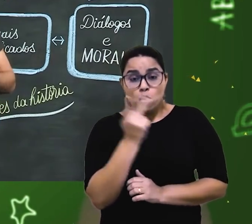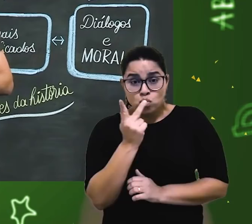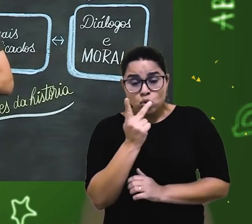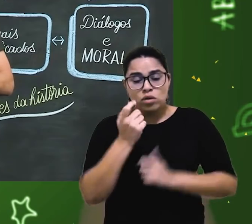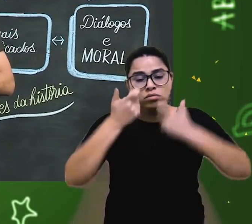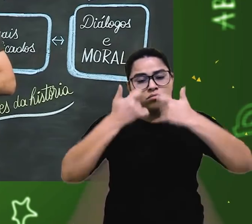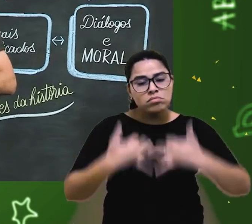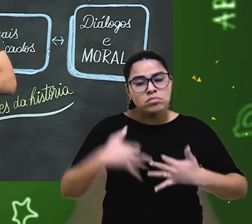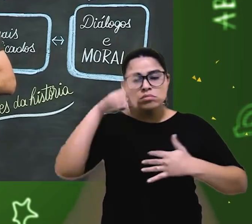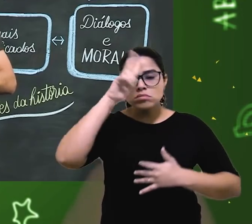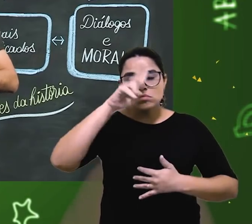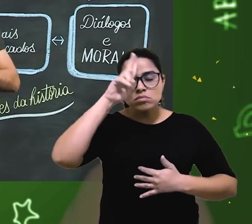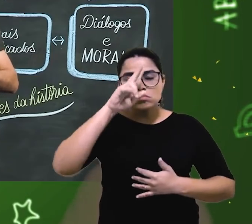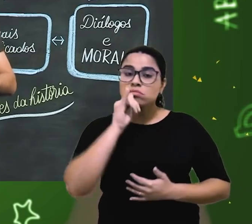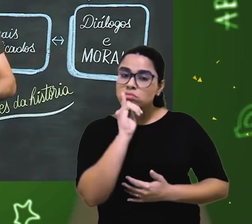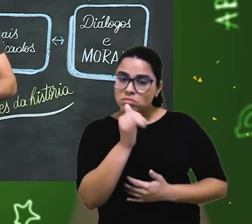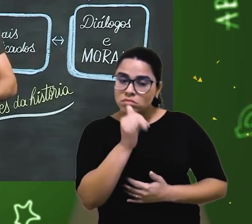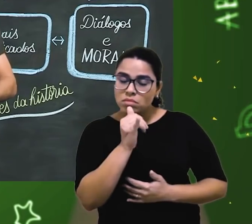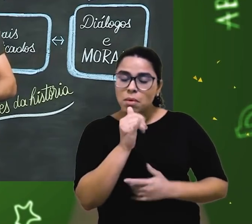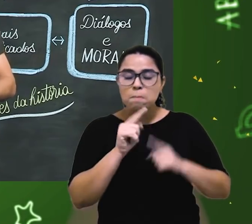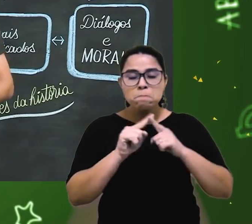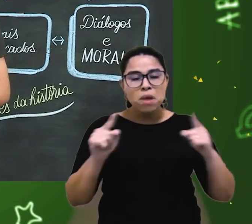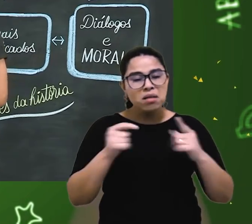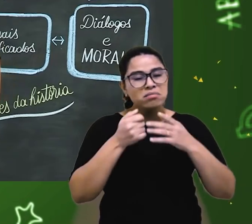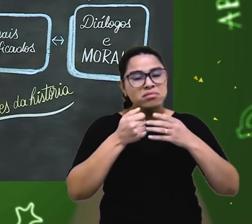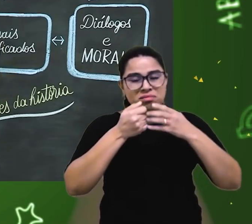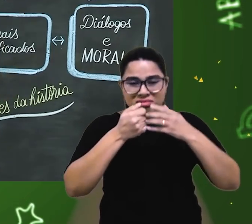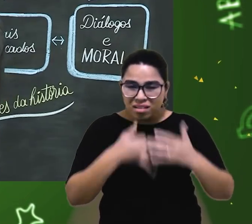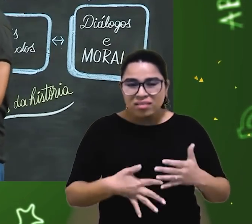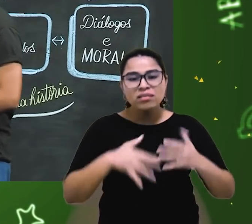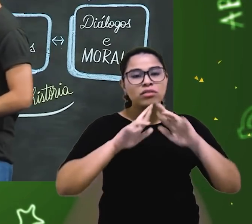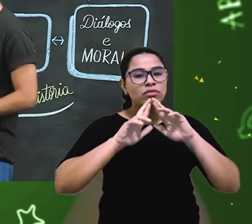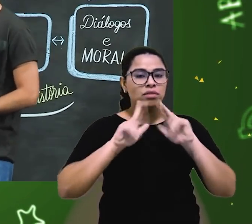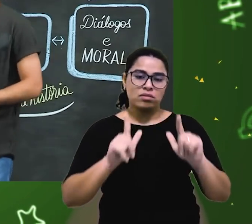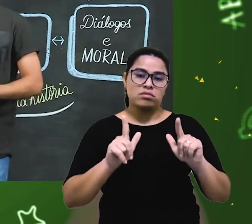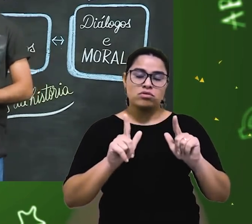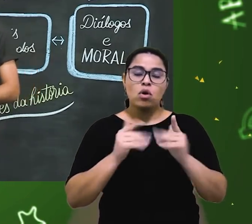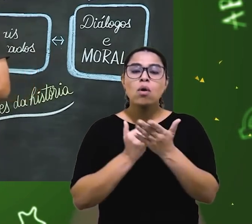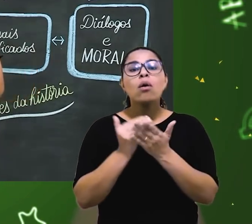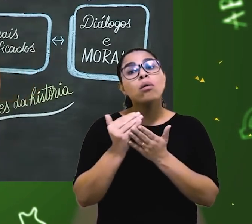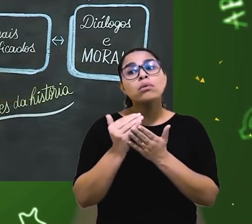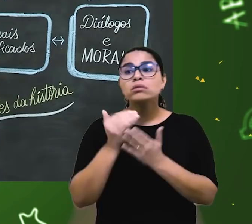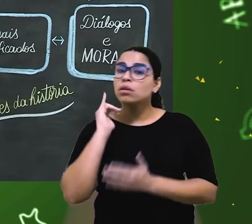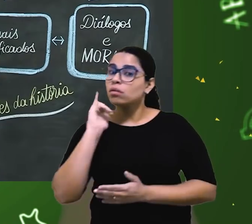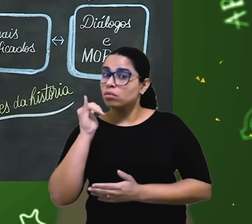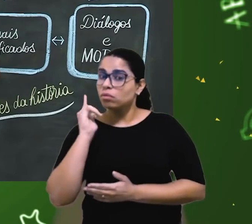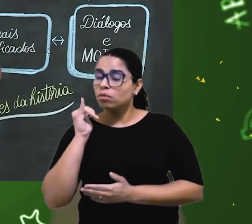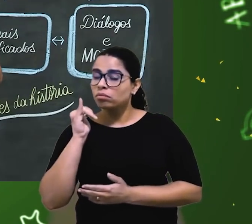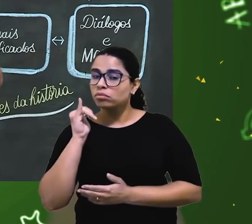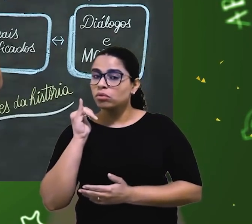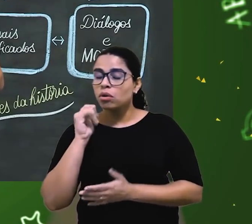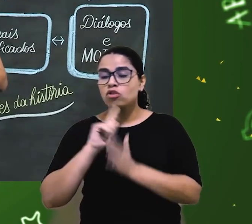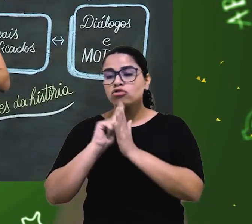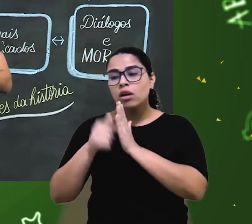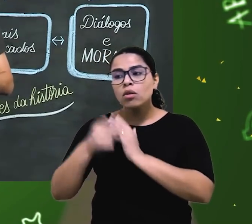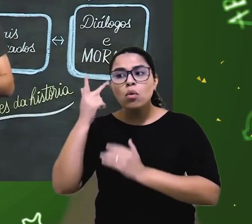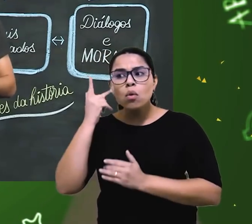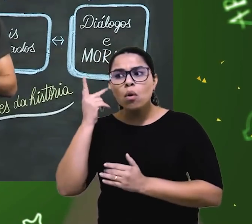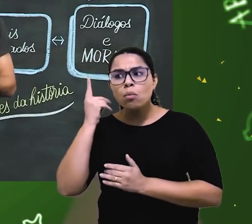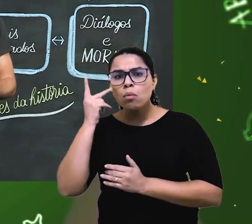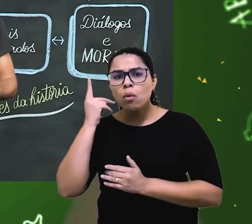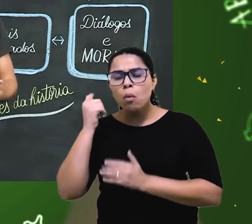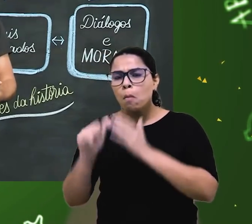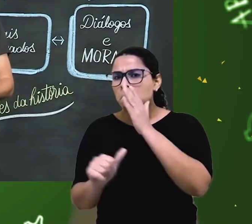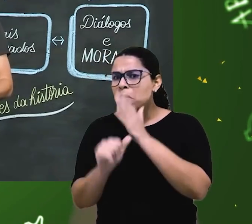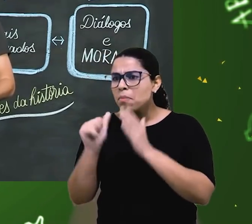contam histórias, mas que têm características bem distintas, ok? Vamos começar pelo conto, que é um gênero muito comum e muitas vezes é o